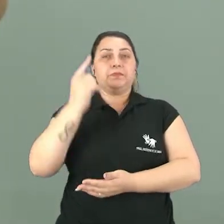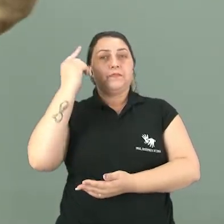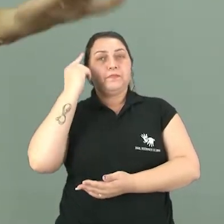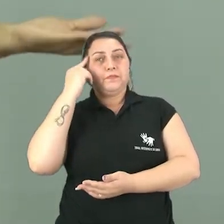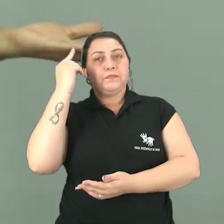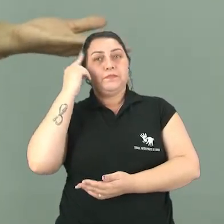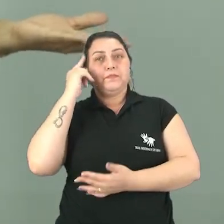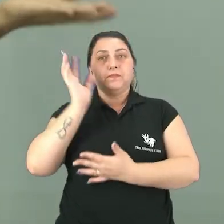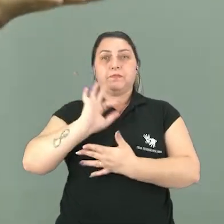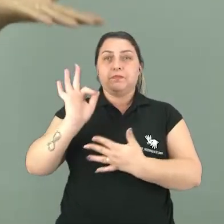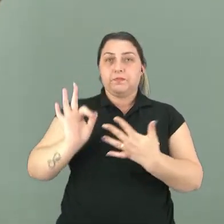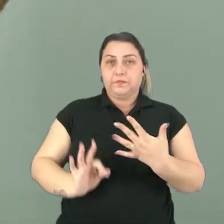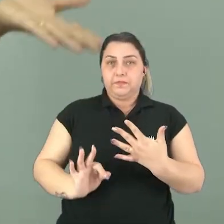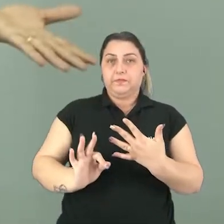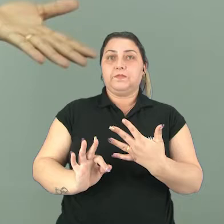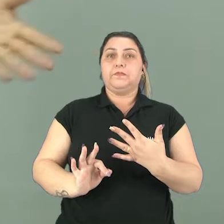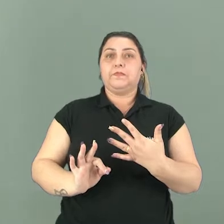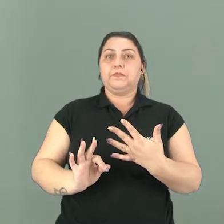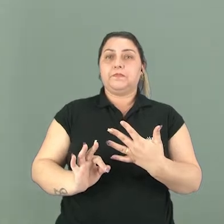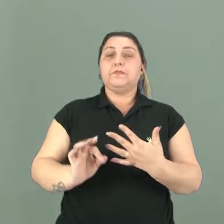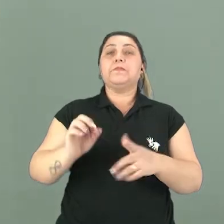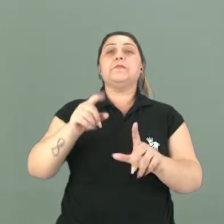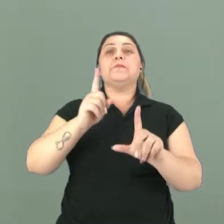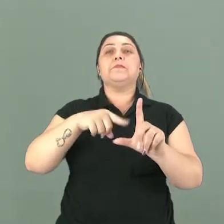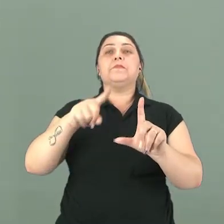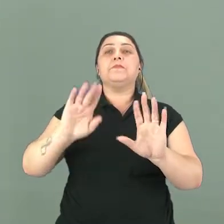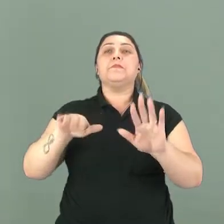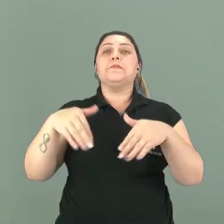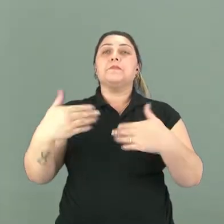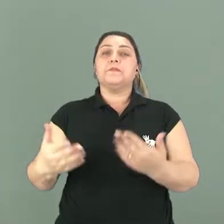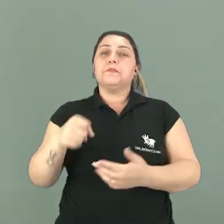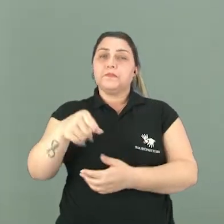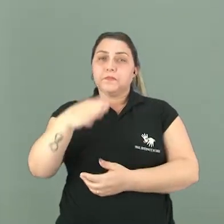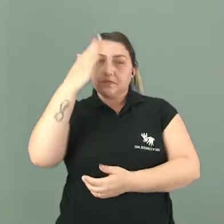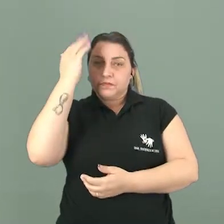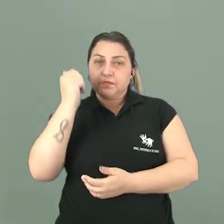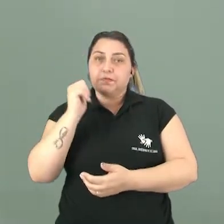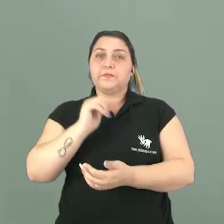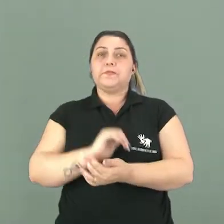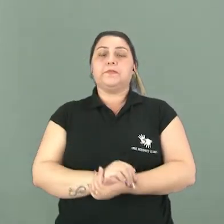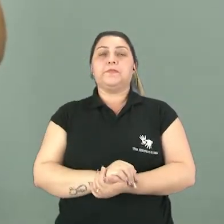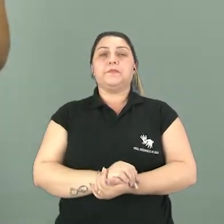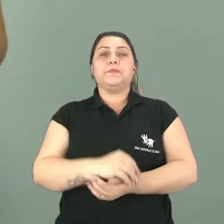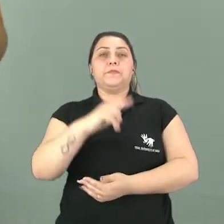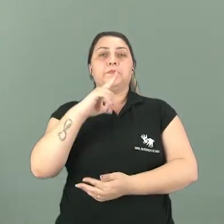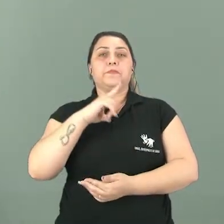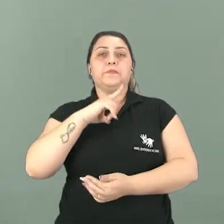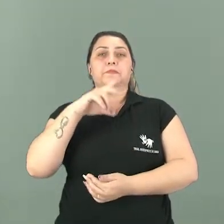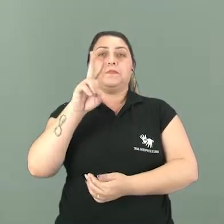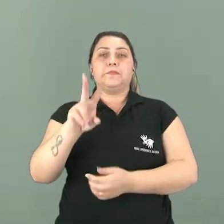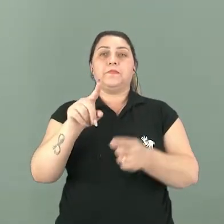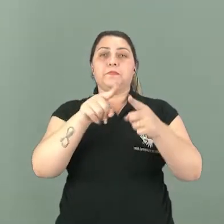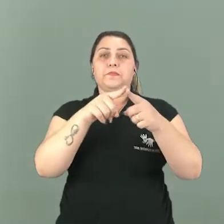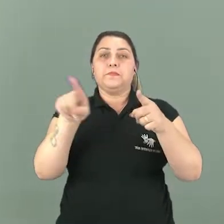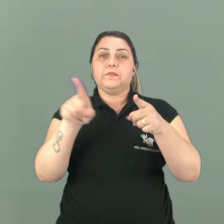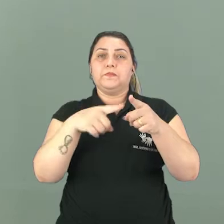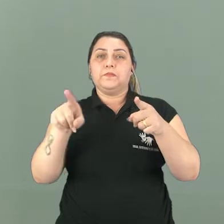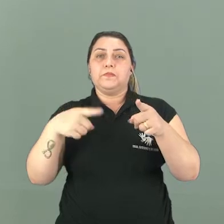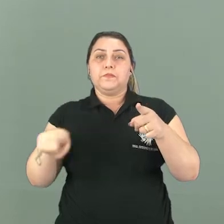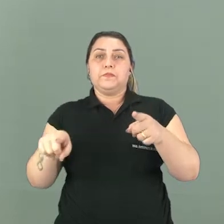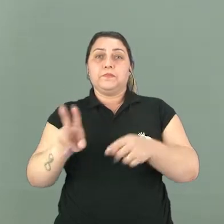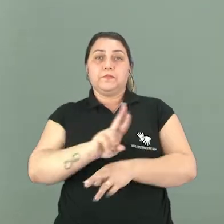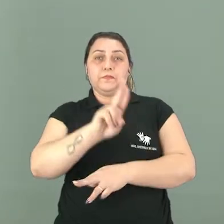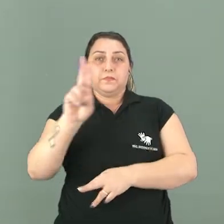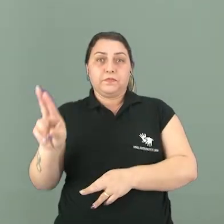nos elementos que compõem um gráfico. Quais são os elementos, você sabe? Nós temos aí 2 linhas e elas recebem